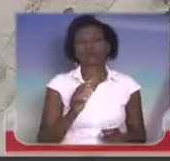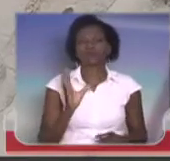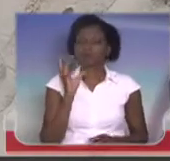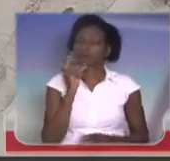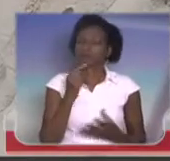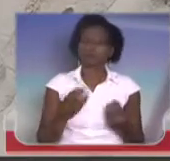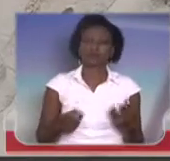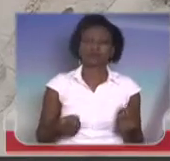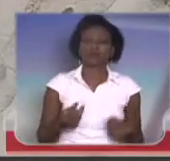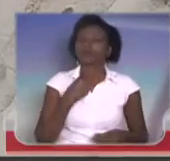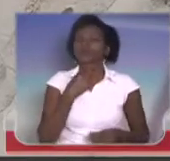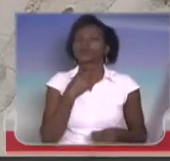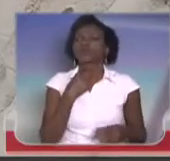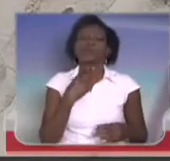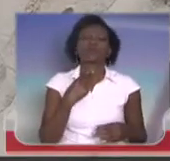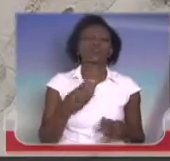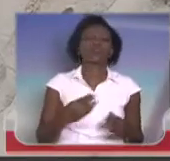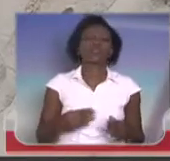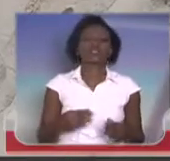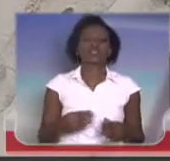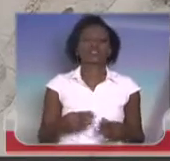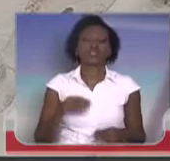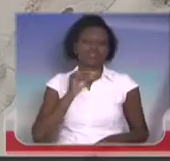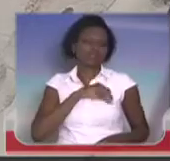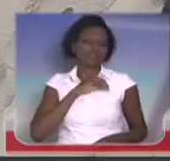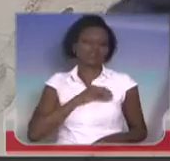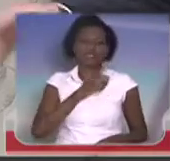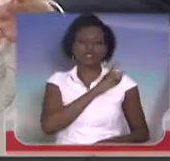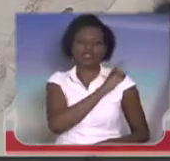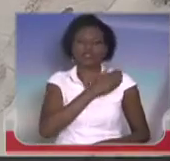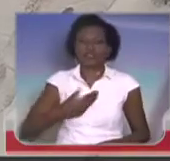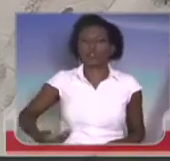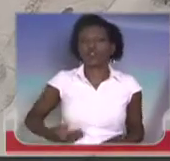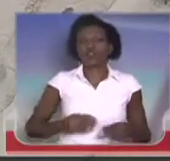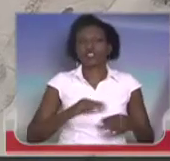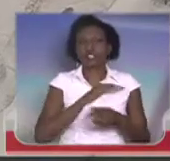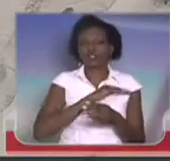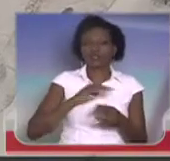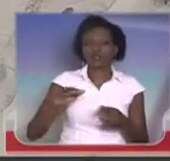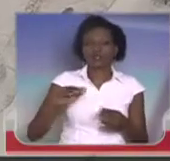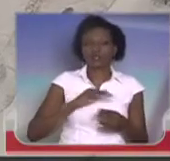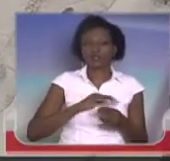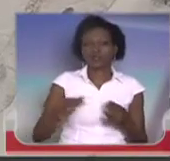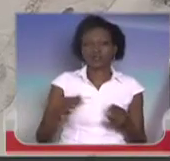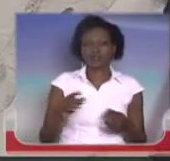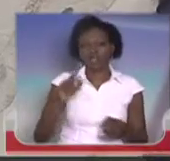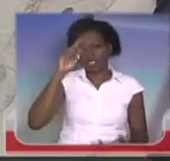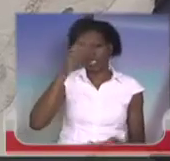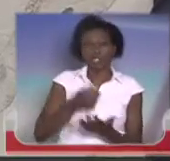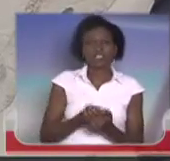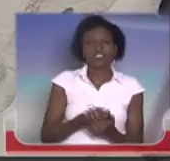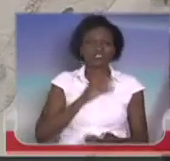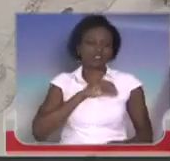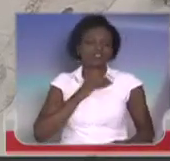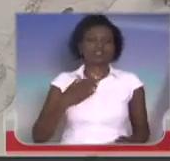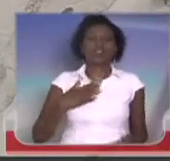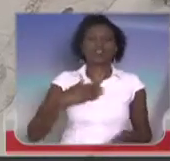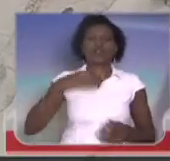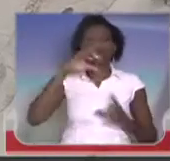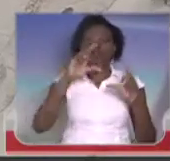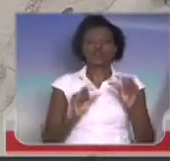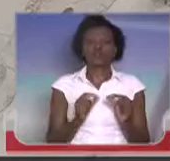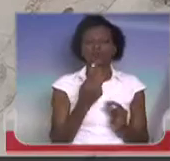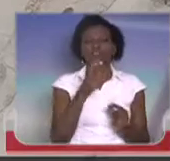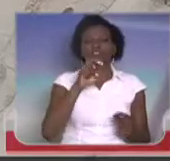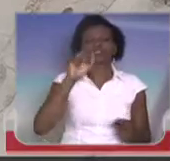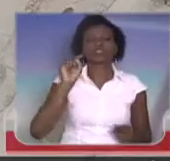ficar nivelado pelo salário do governador, é um absurdo isso, porque se amanhã depois o governador resolver baixar o salário dele para 15 mil, como é que fica? Então nós temos que ter, eu